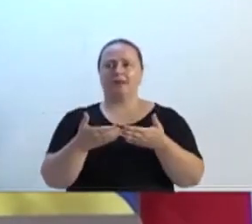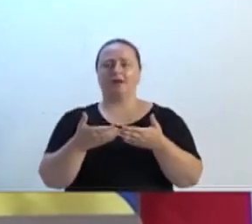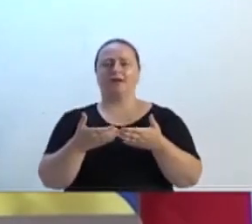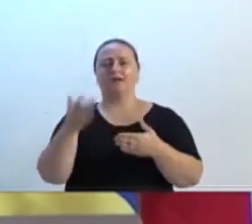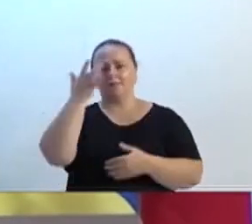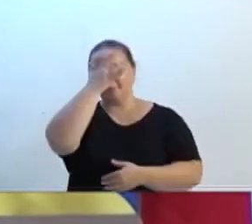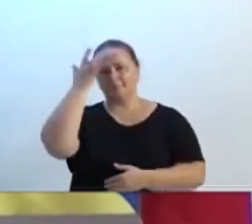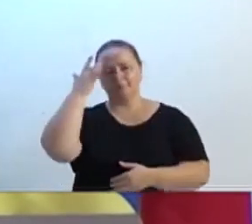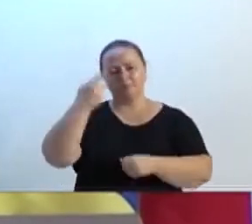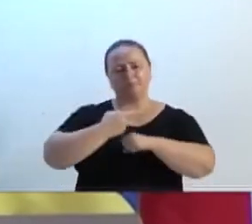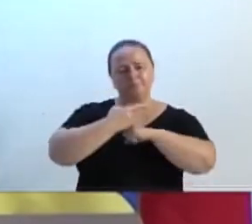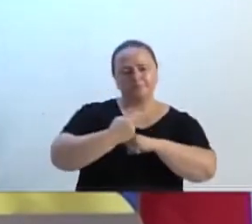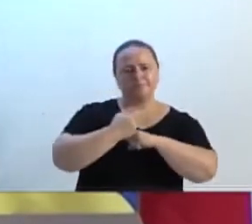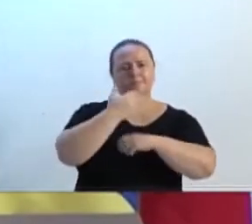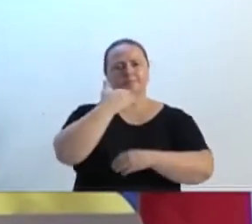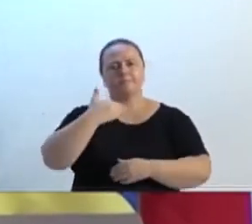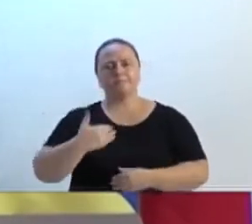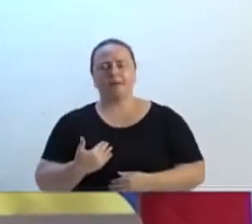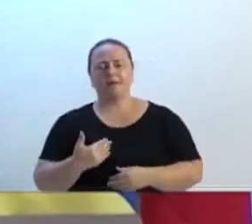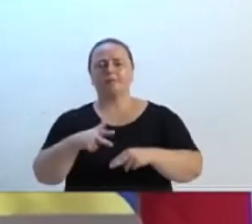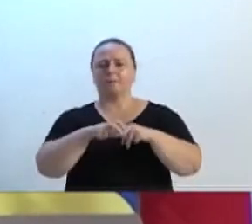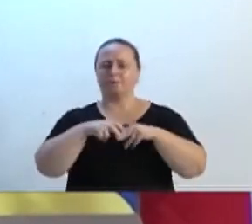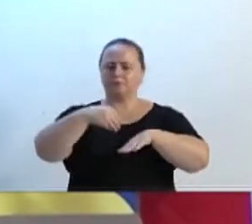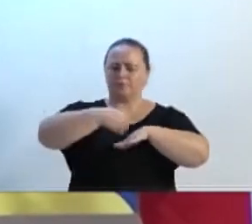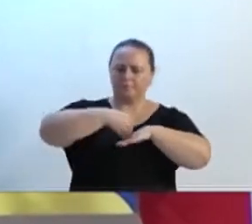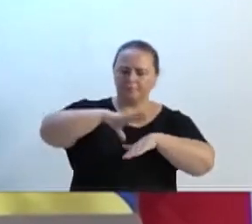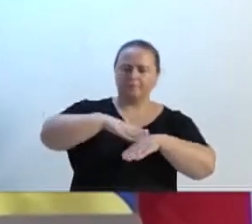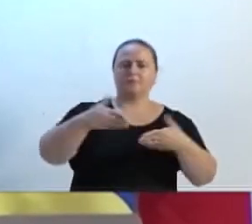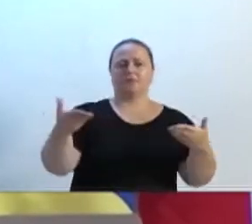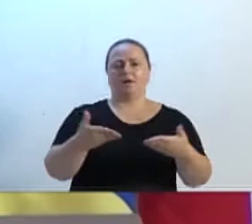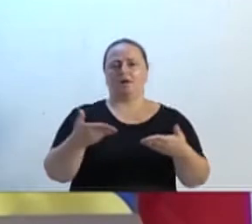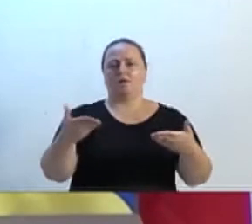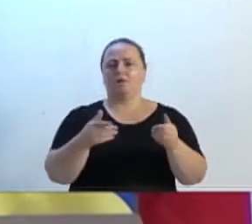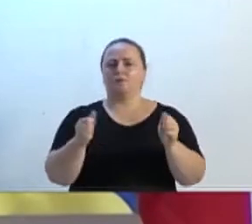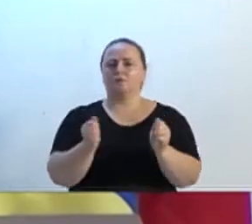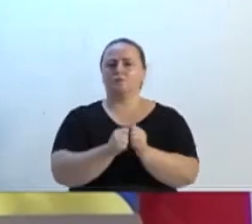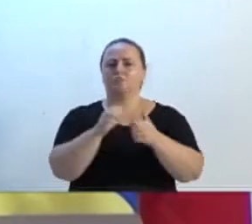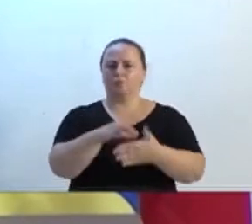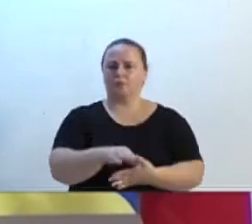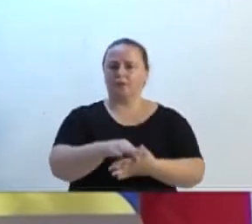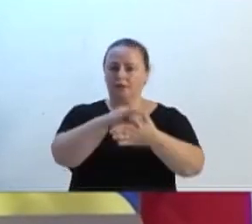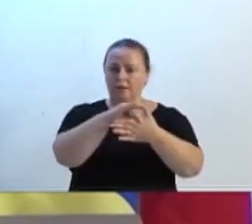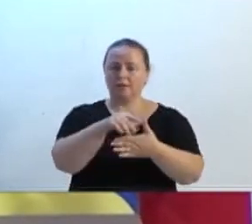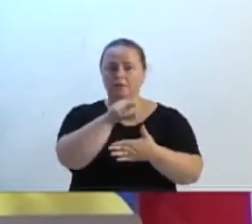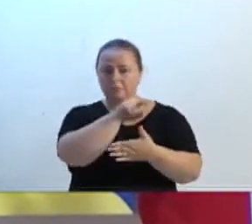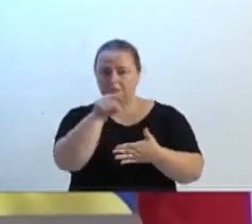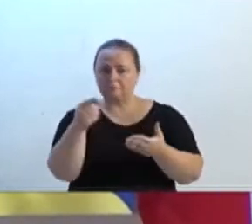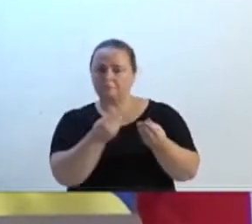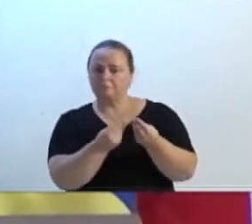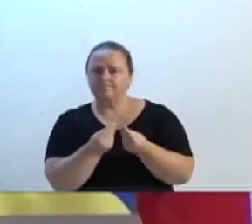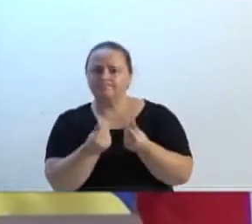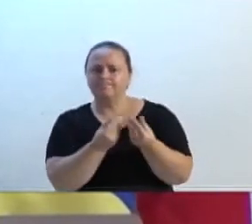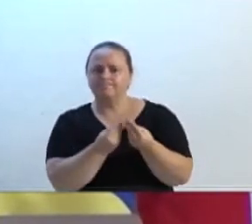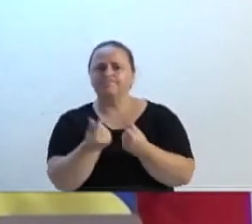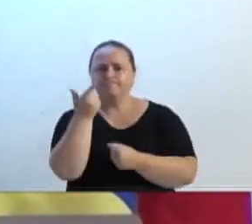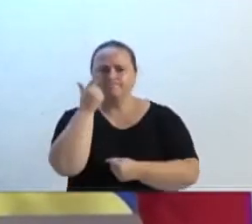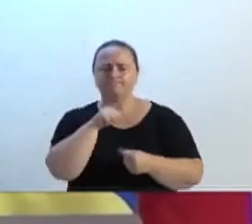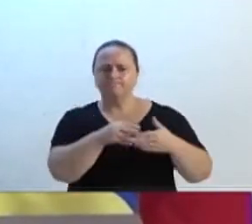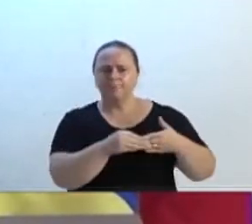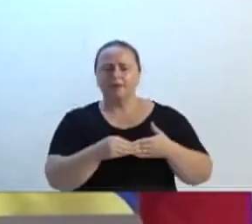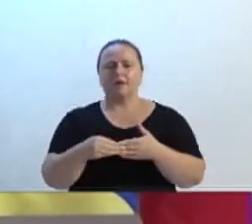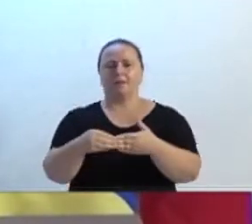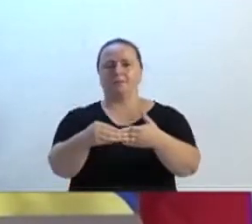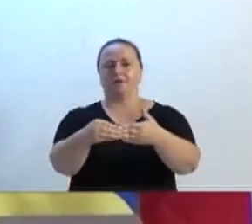do vereador Bruno Cunha estabelece medidas para assegurar a acessibilidade de pessoa surda ou com